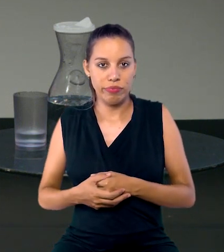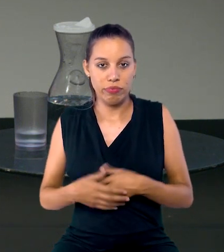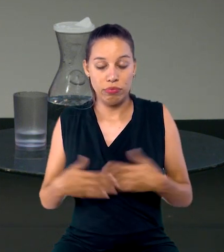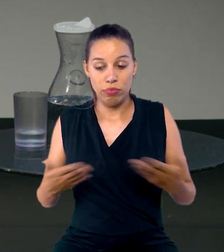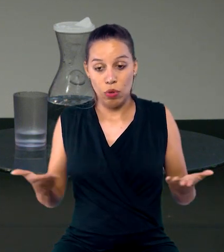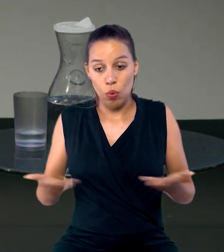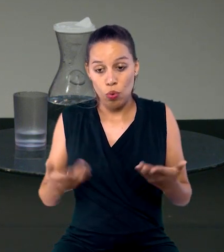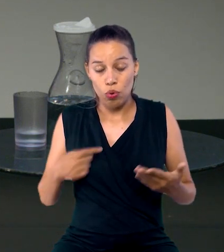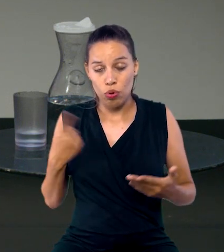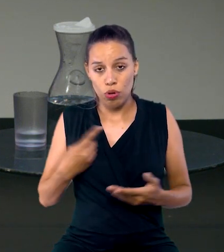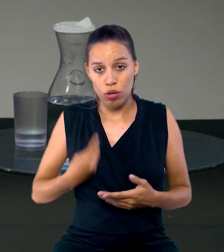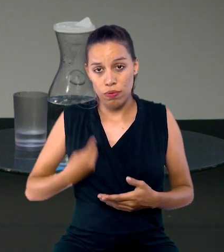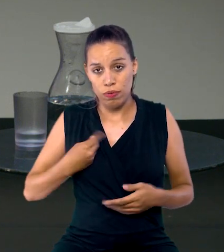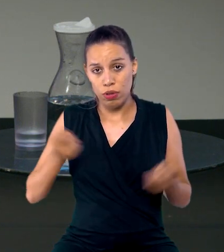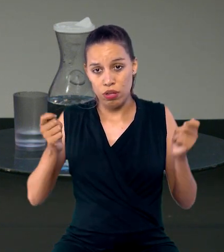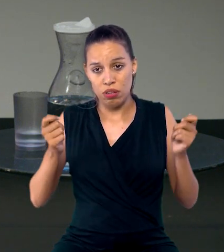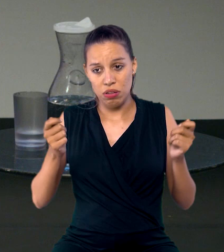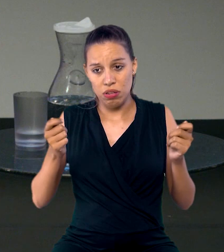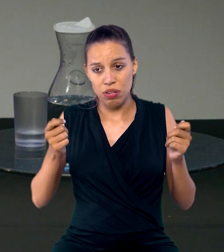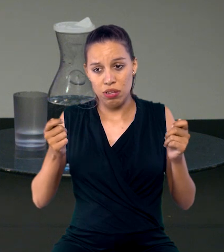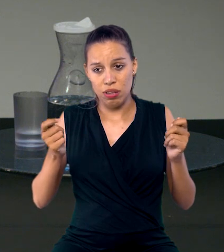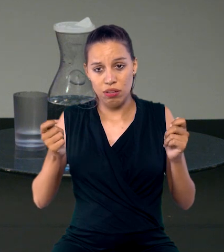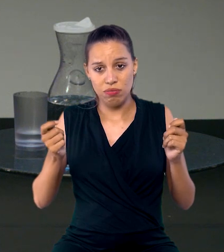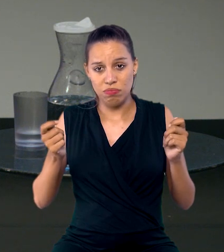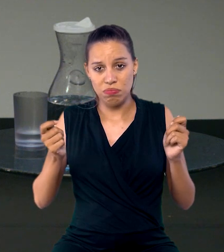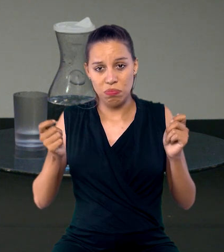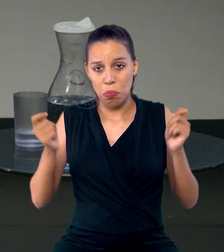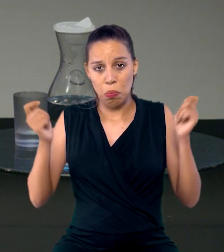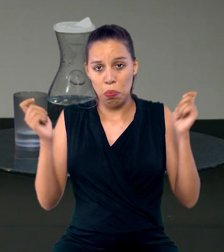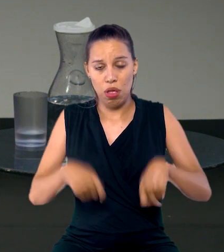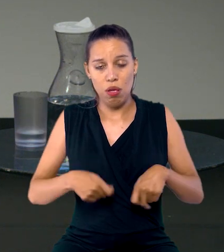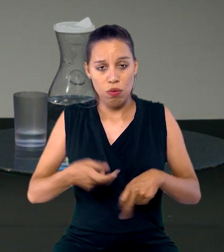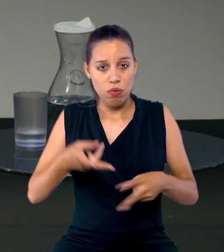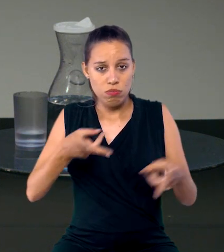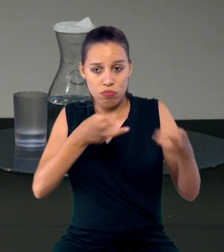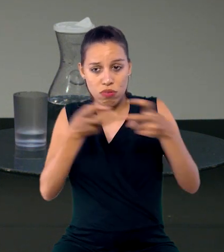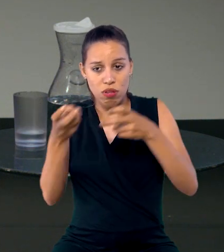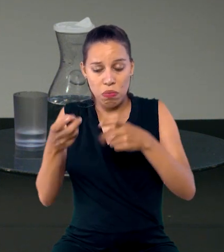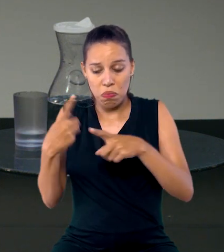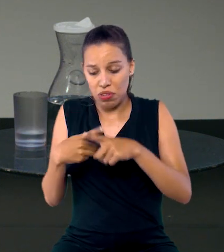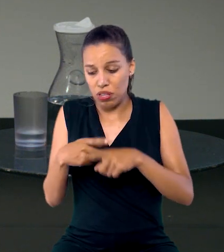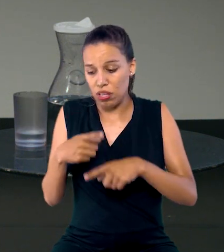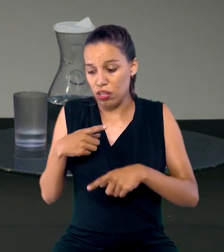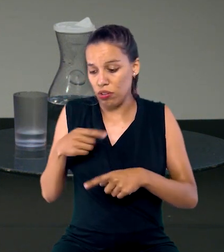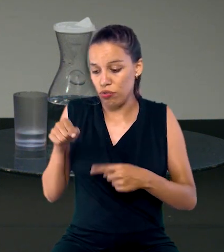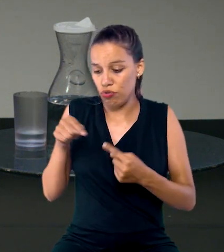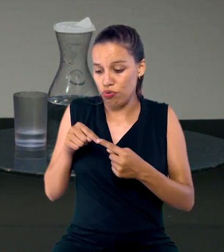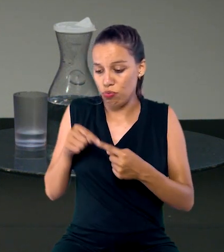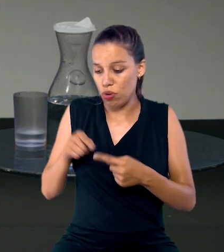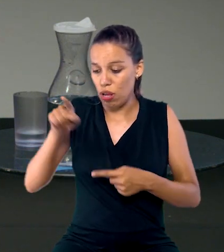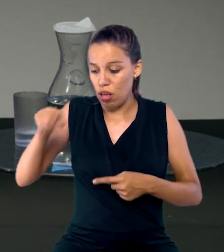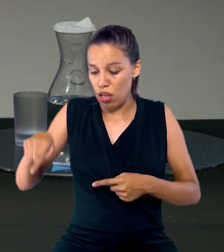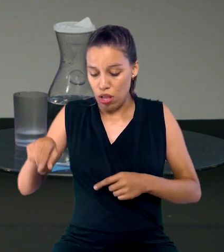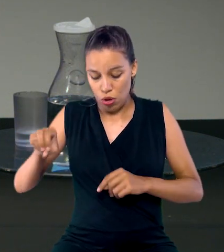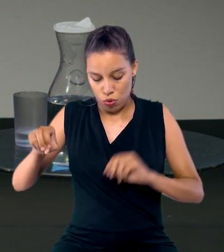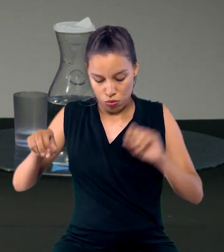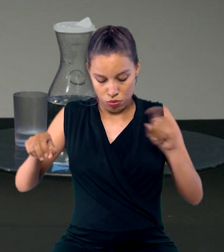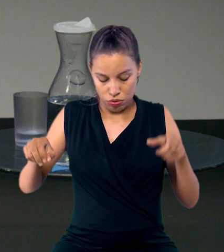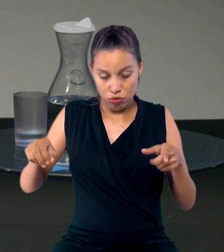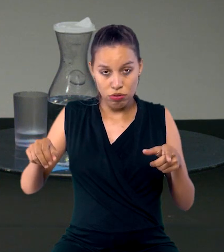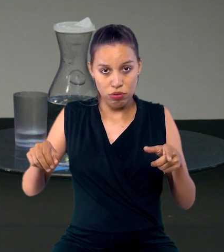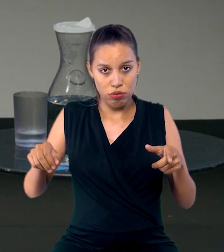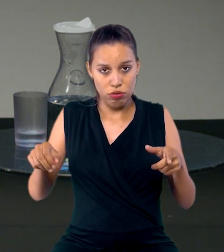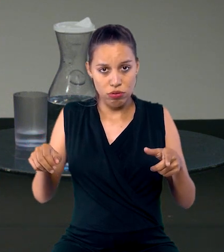hoje é a total impossibilidade da escuta. Porque no isso e no aquilo, na pessoa reduzida a isso ou a